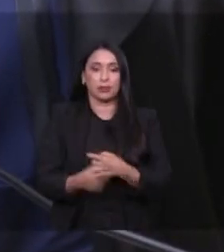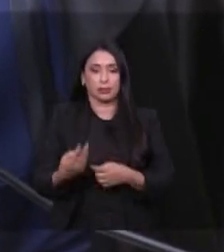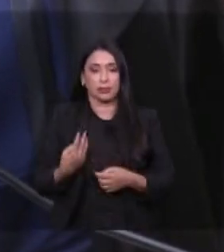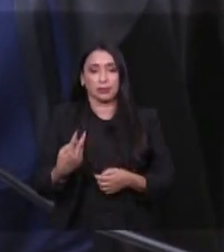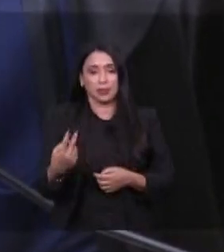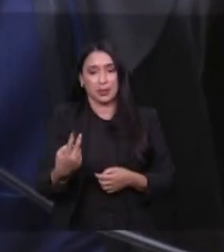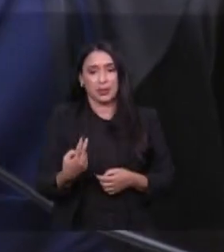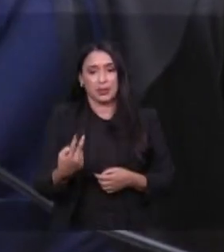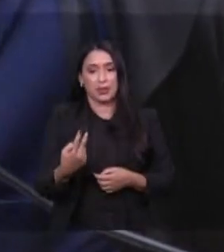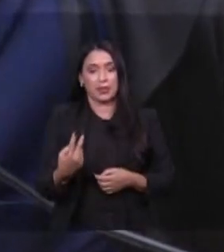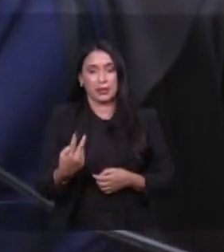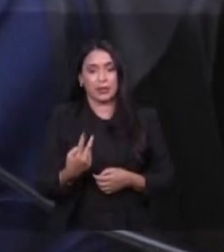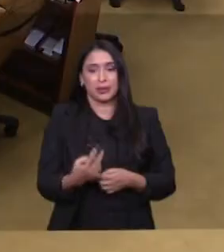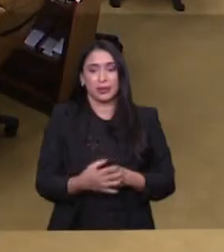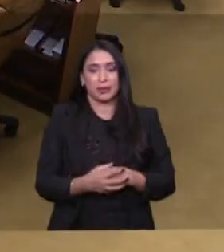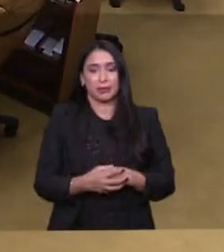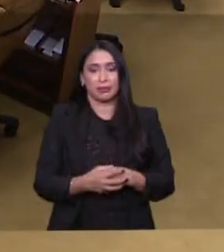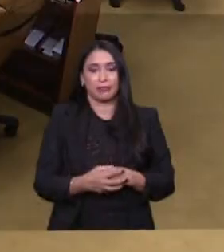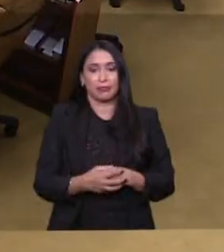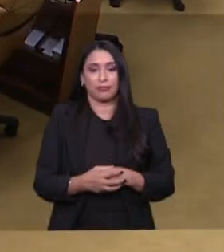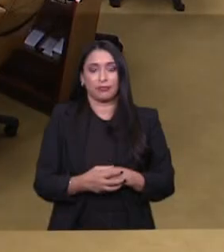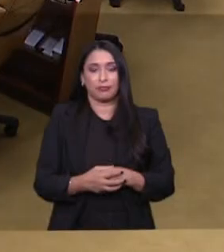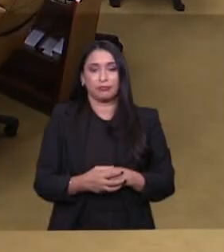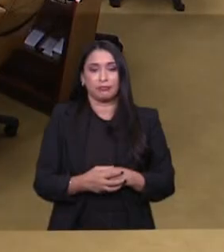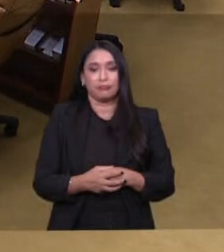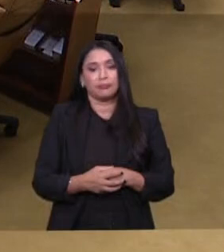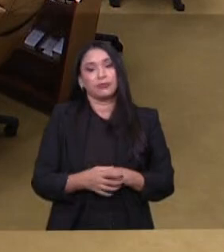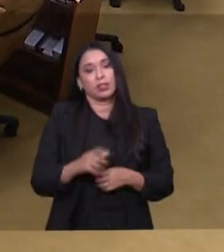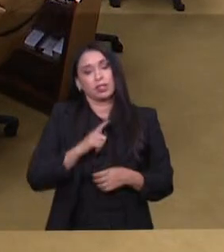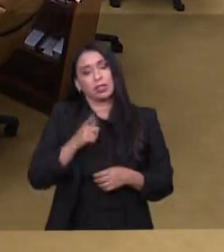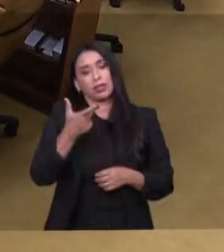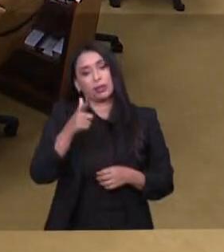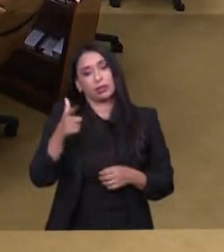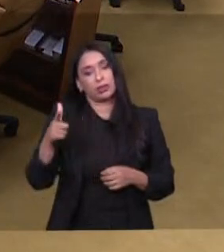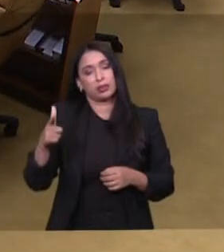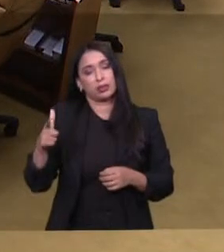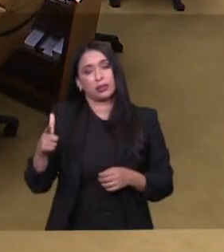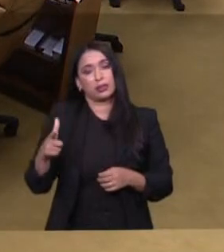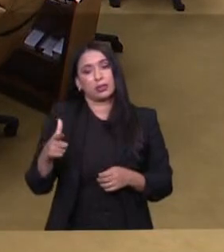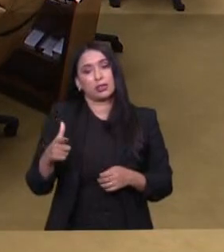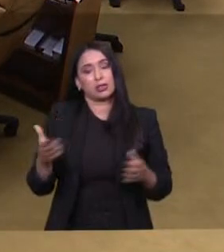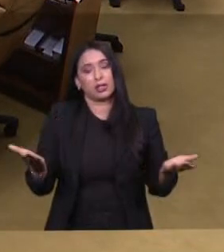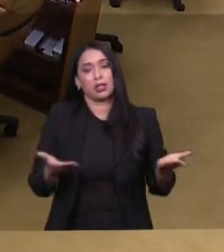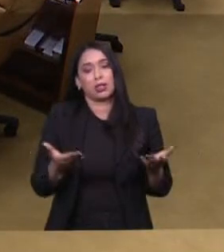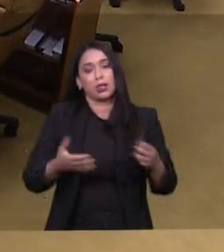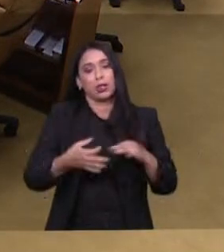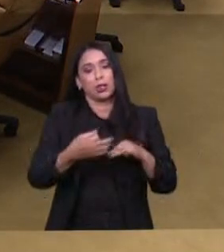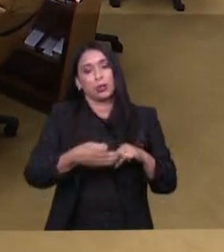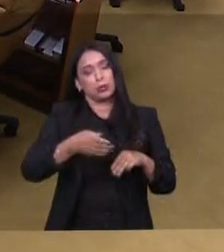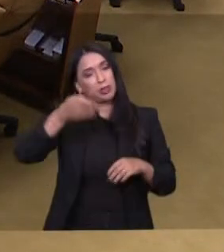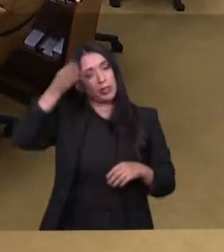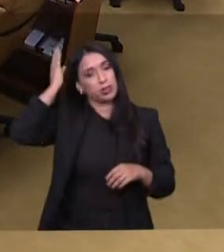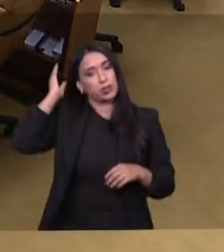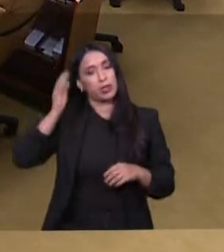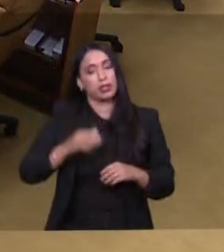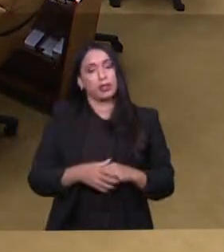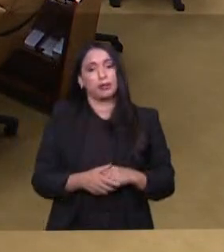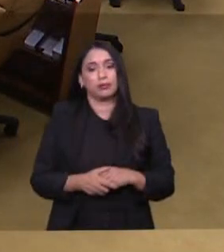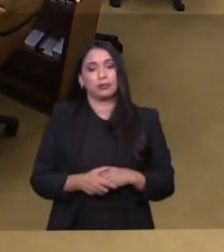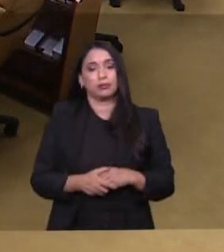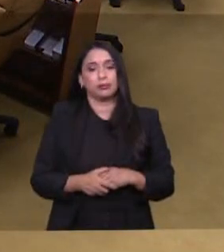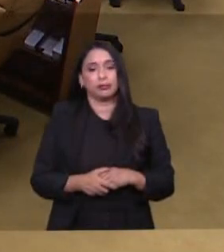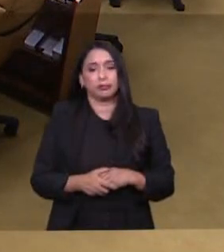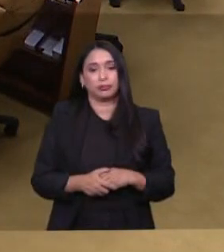meu. Mas há várias reflexões ainda a fazer com as colaborações agora do ministro Cristiano Zanin. Já